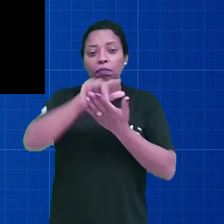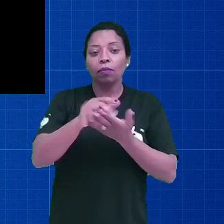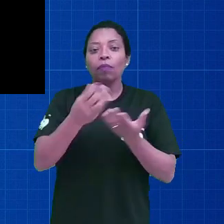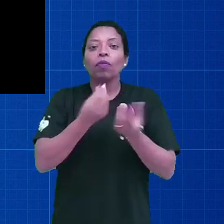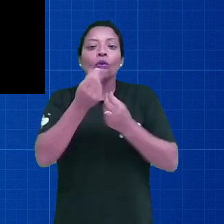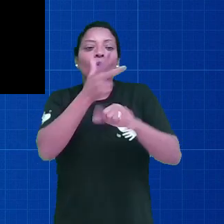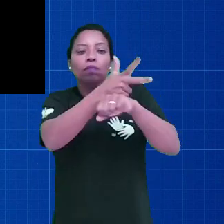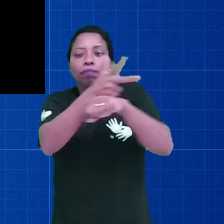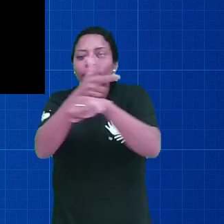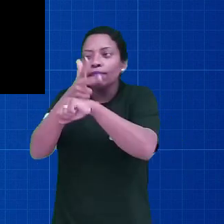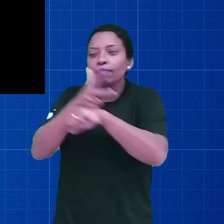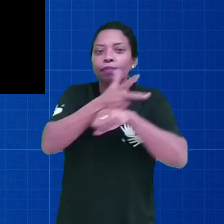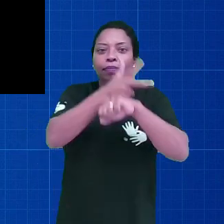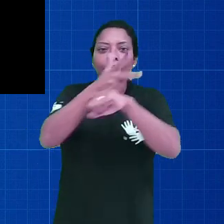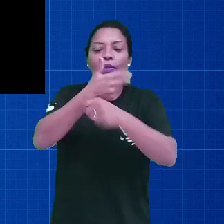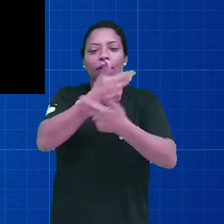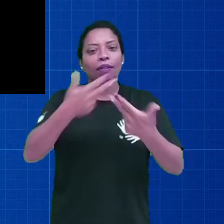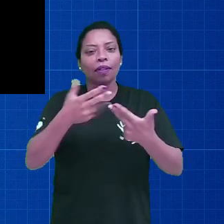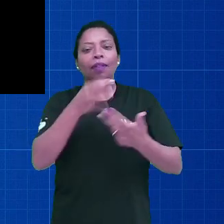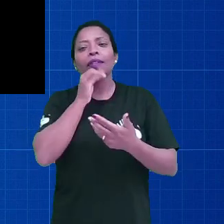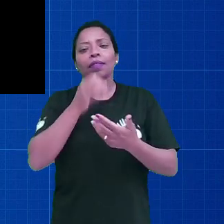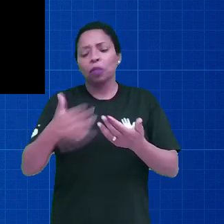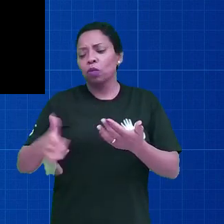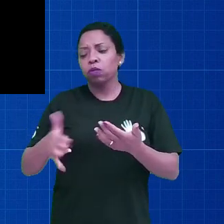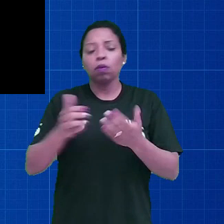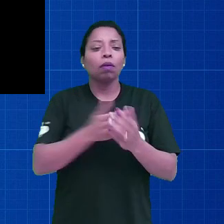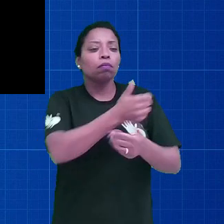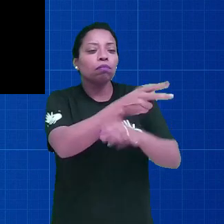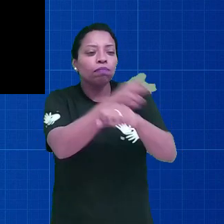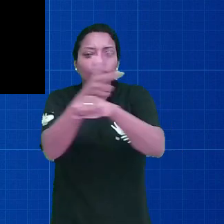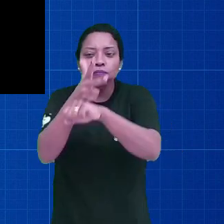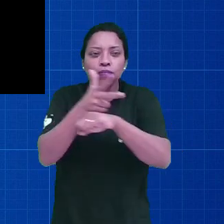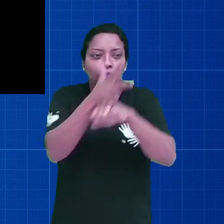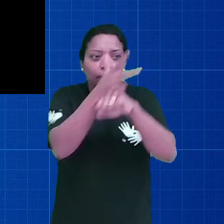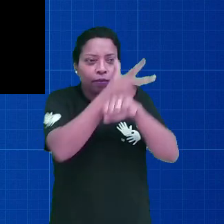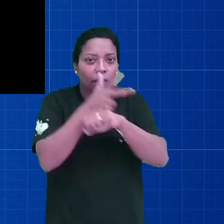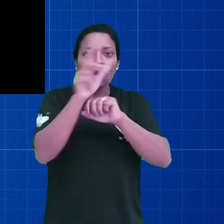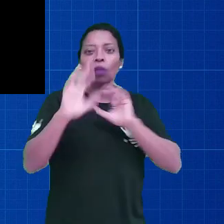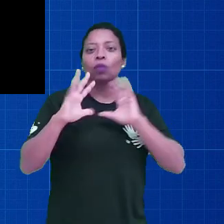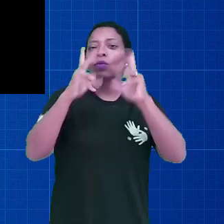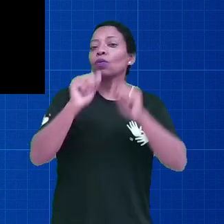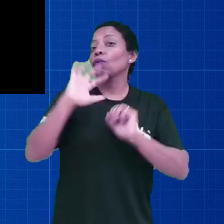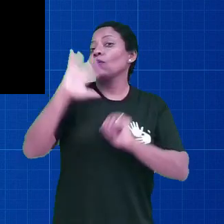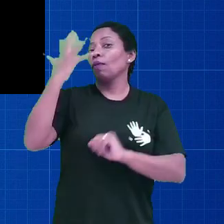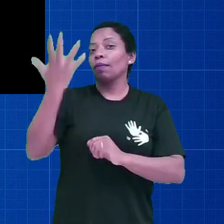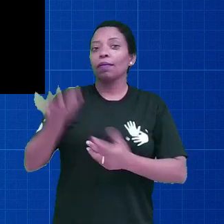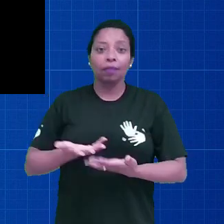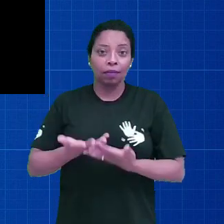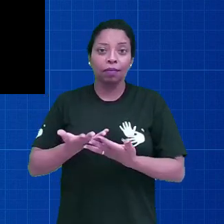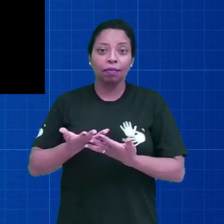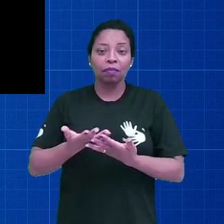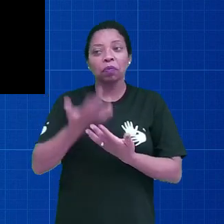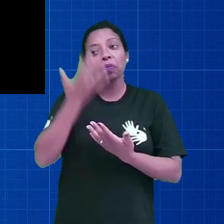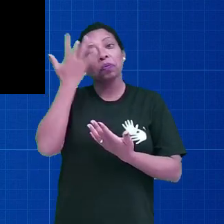esses eventos extremos, com os celulares, né? O que será que aconteceu? Então, só para